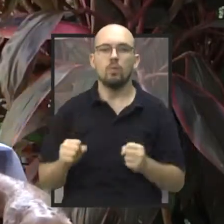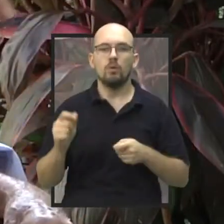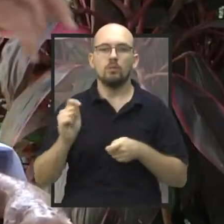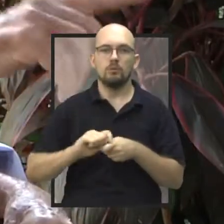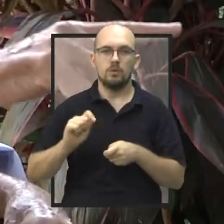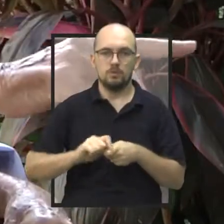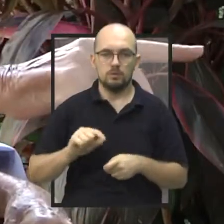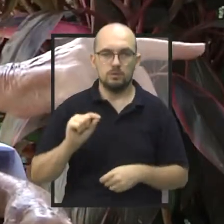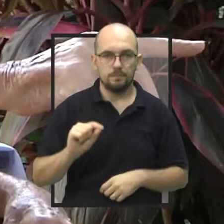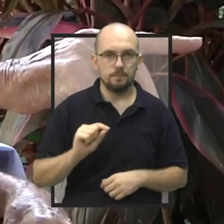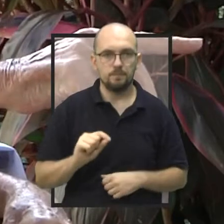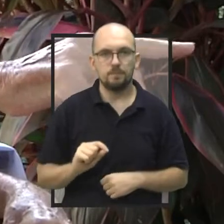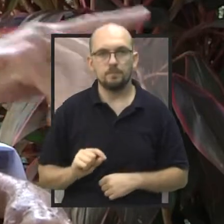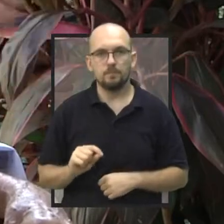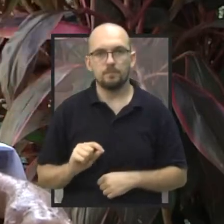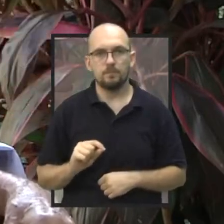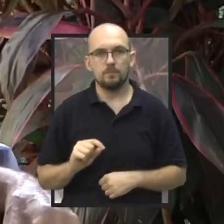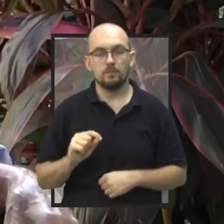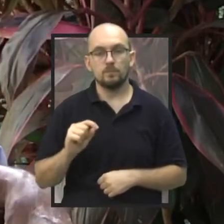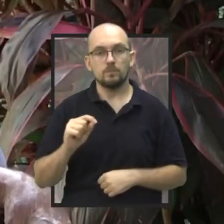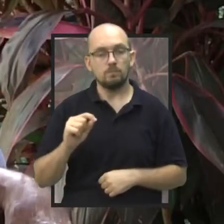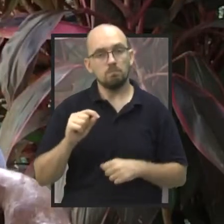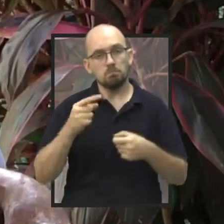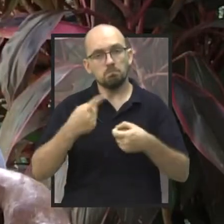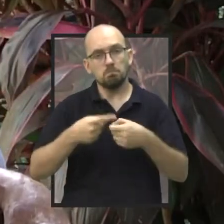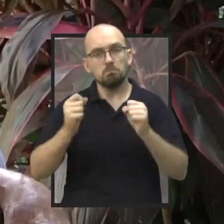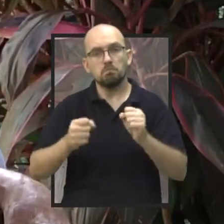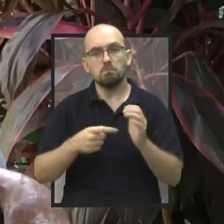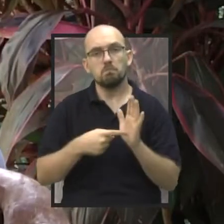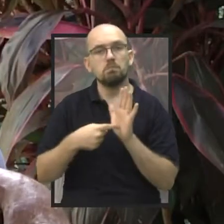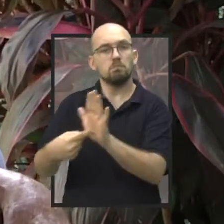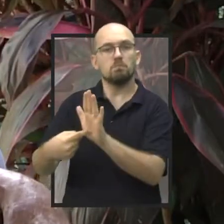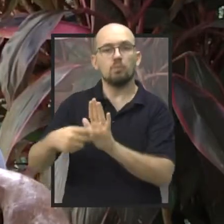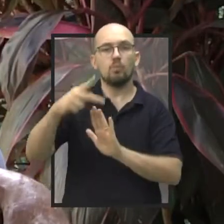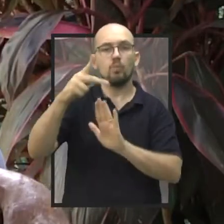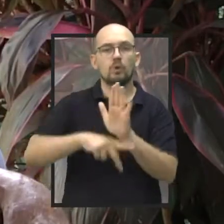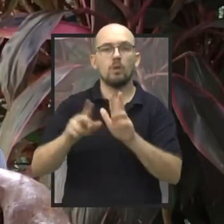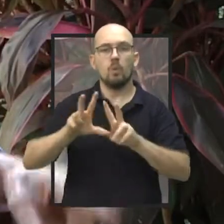fazer, nós podemos apresentar projeto na Câmara.